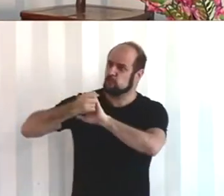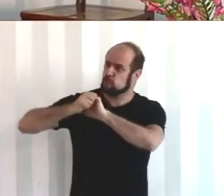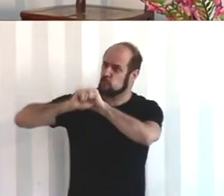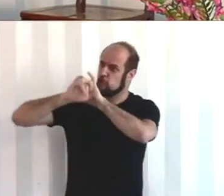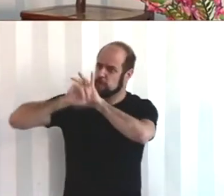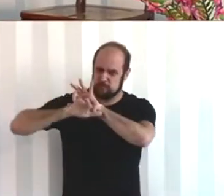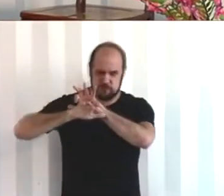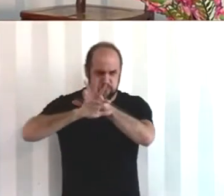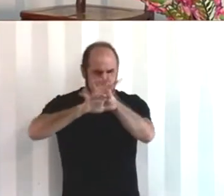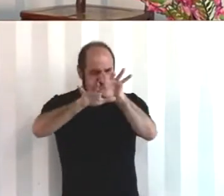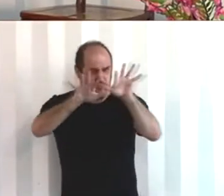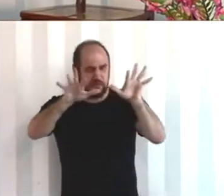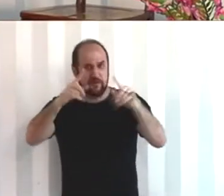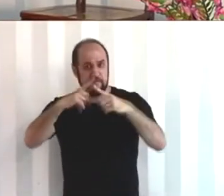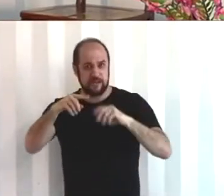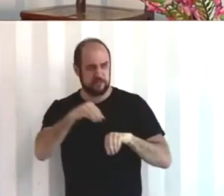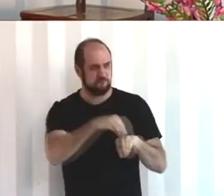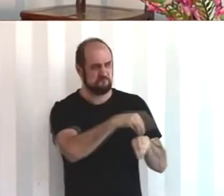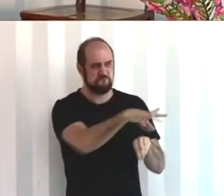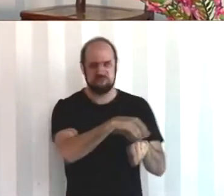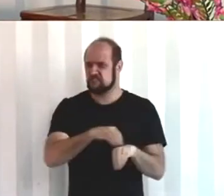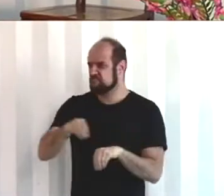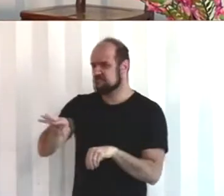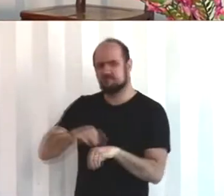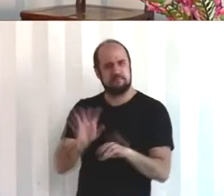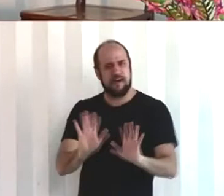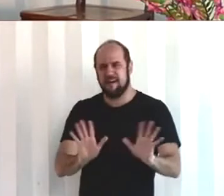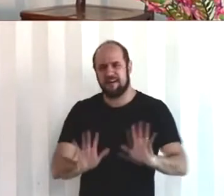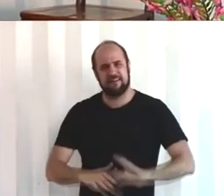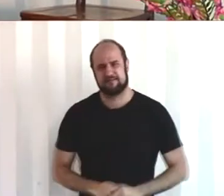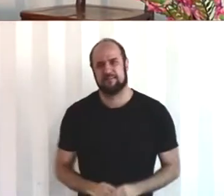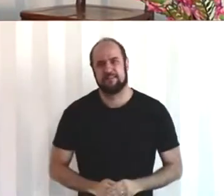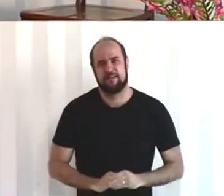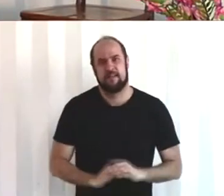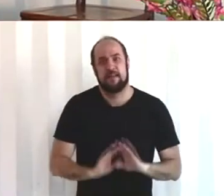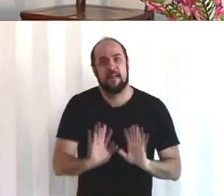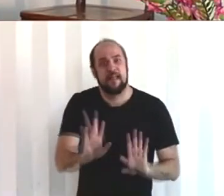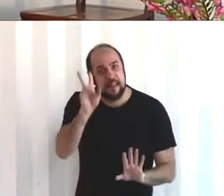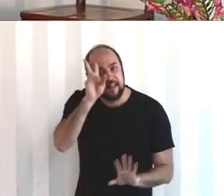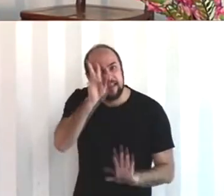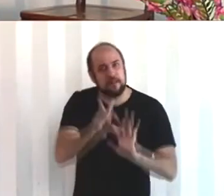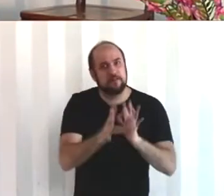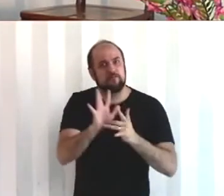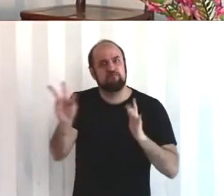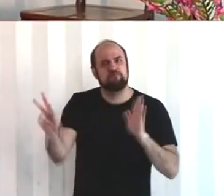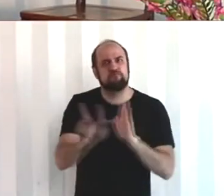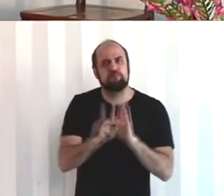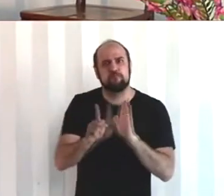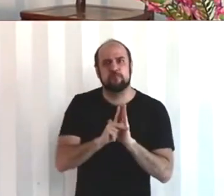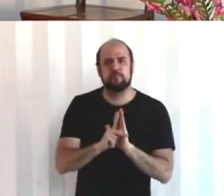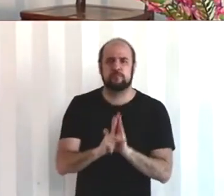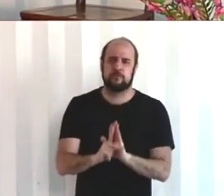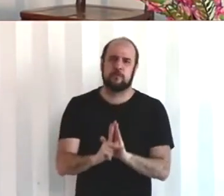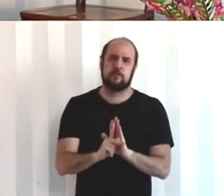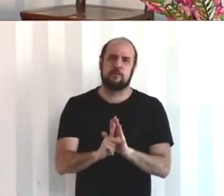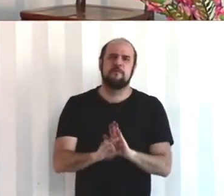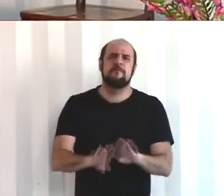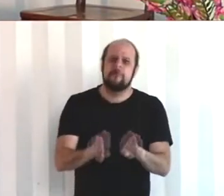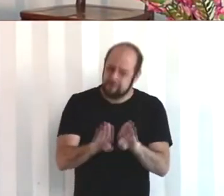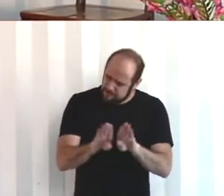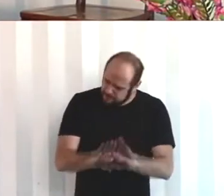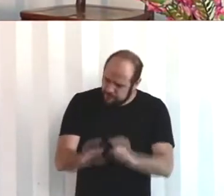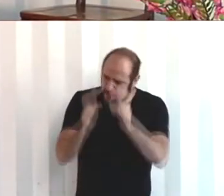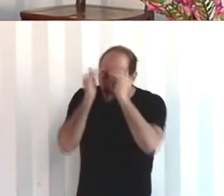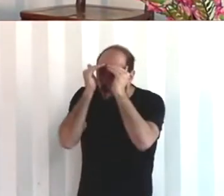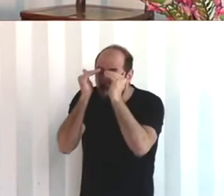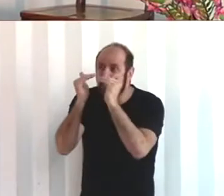glória com ninguém. Eu quero compartilhar rapidamente com vocês que o nosso próprio Senhor Jesus, Ele também obedientemente,